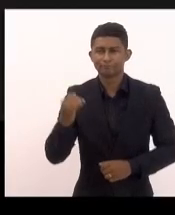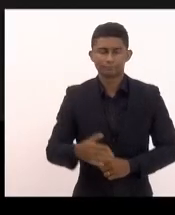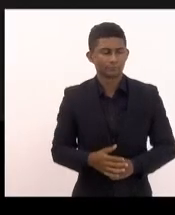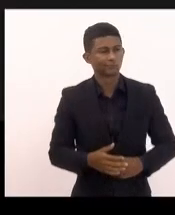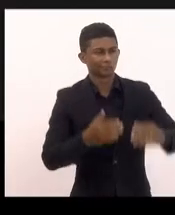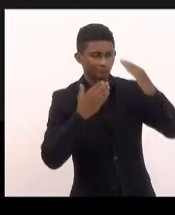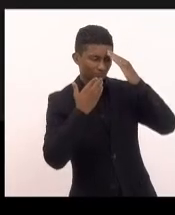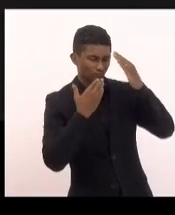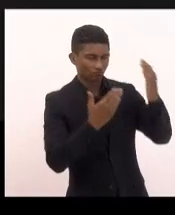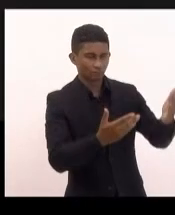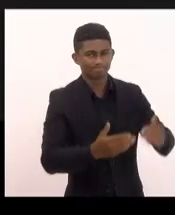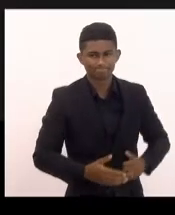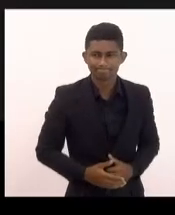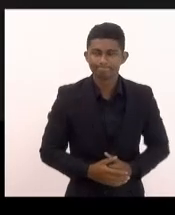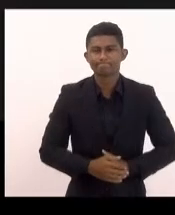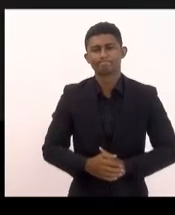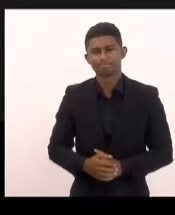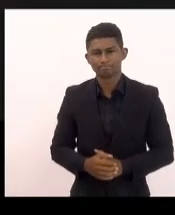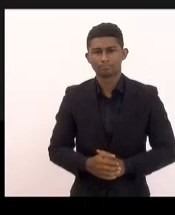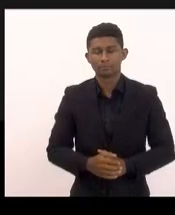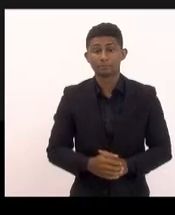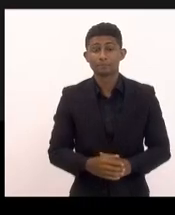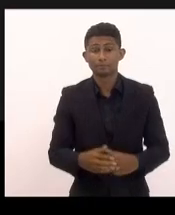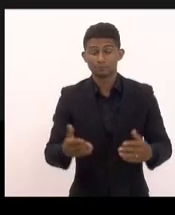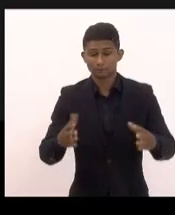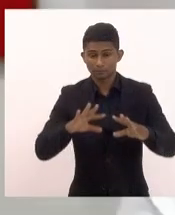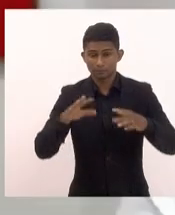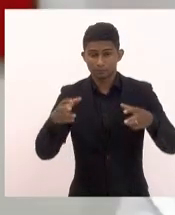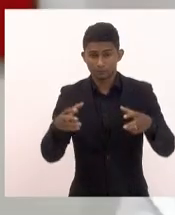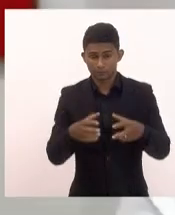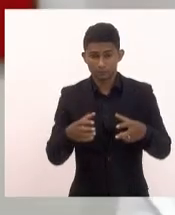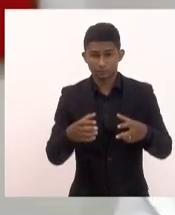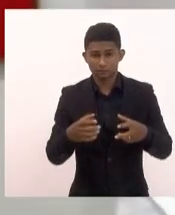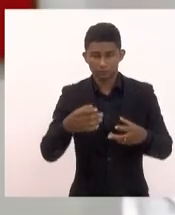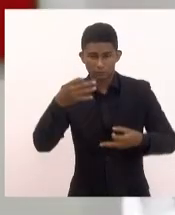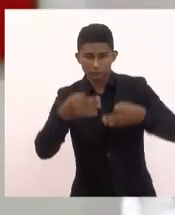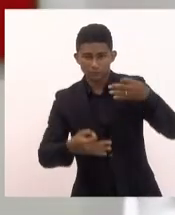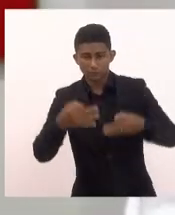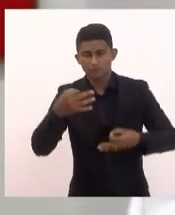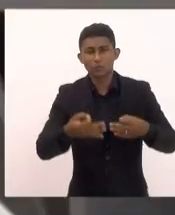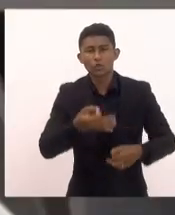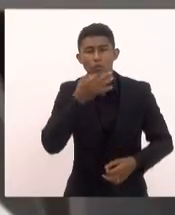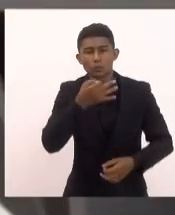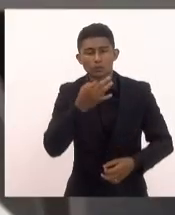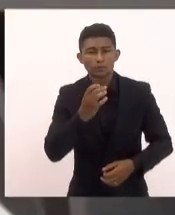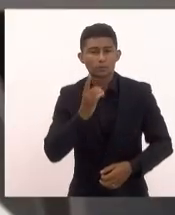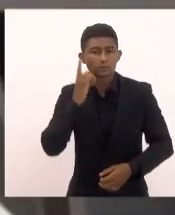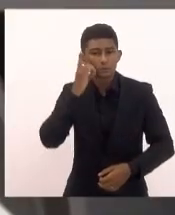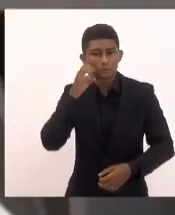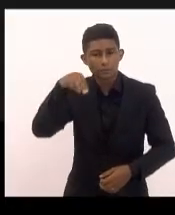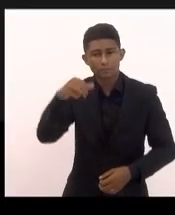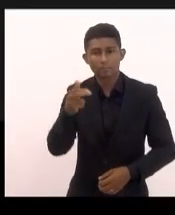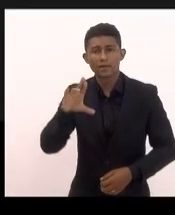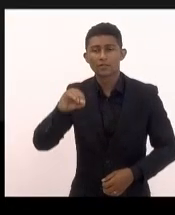Obrigada, okay? Presidente. Para emitir parecer pela Comissão de Constituição e Justiça, deputado Márcio Pacheco.